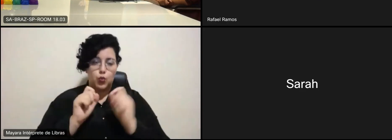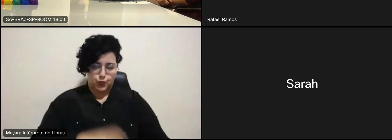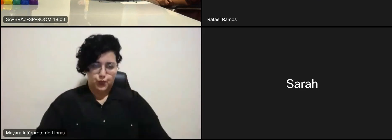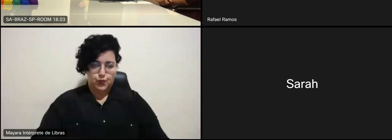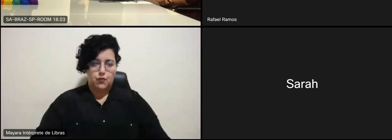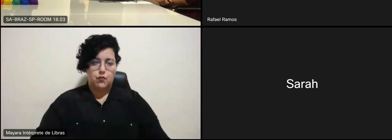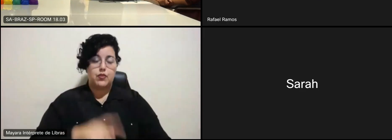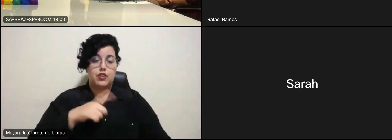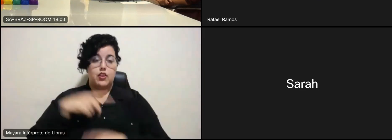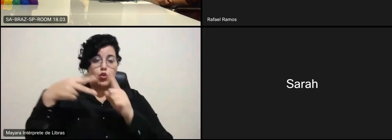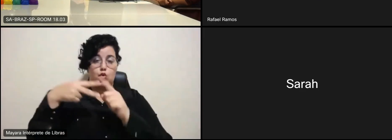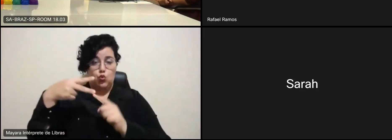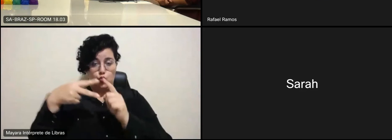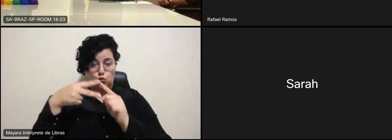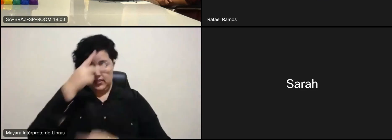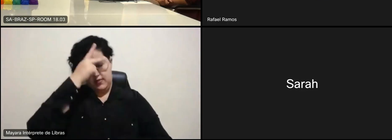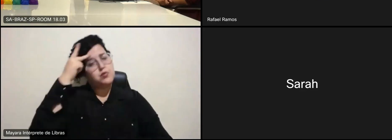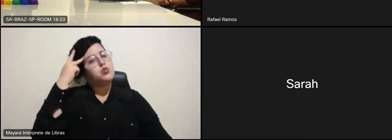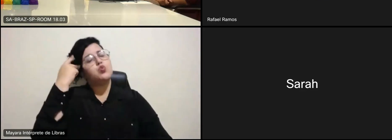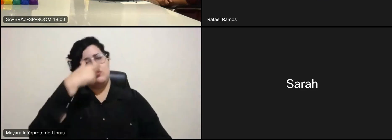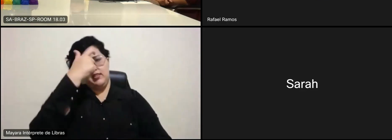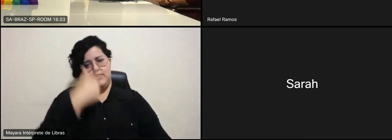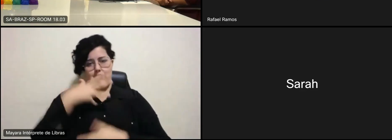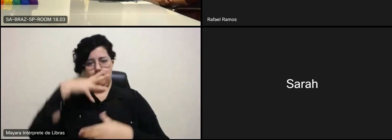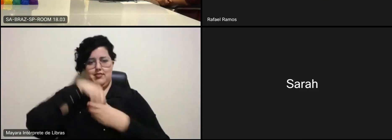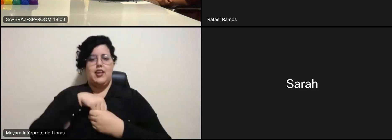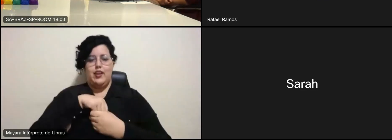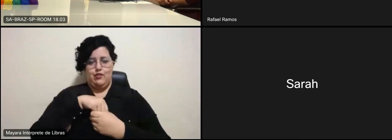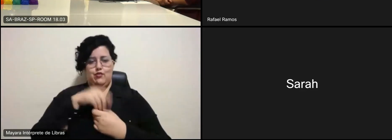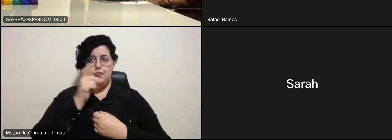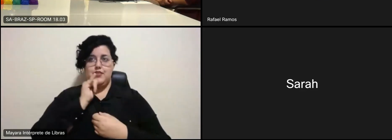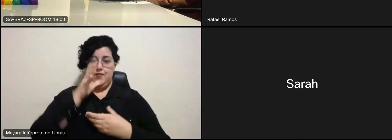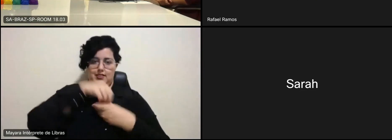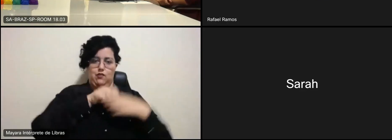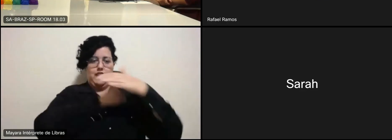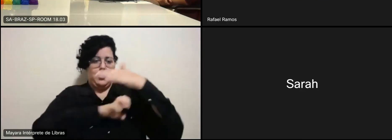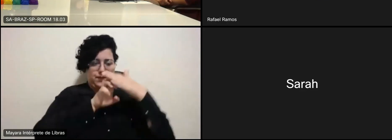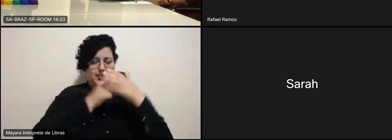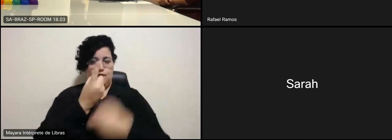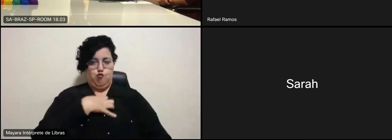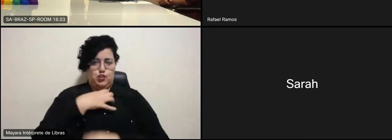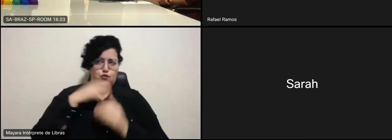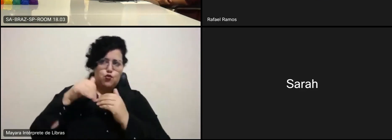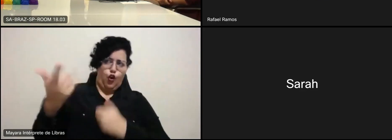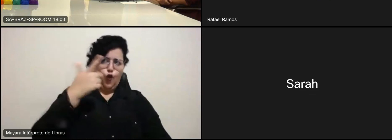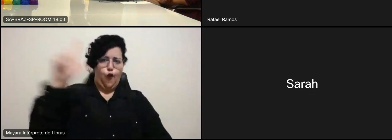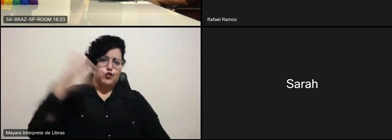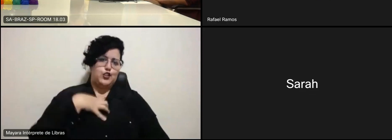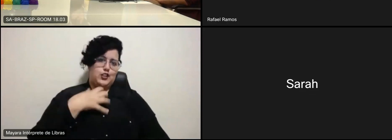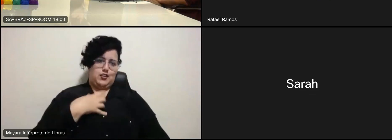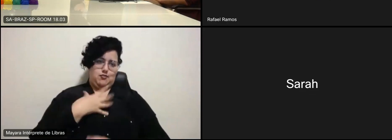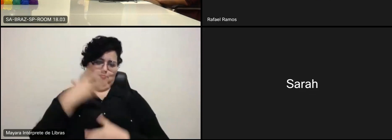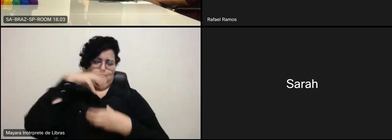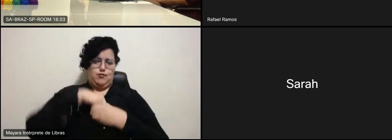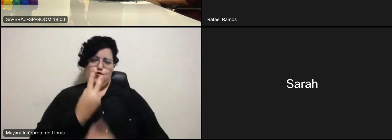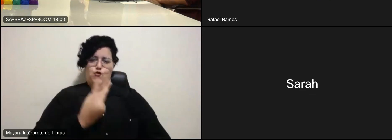duas personalidades não existem. Você não tem uma personalidade fora da empresa e uma dentro da empresa, então é uma só. Então acho que a gente